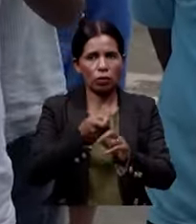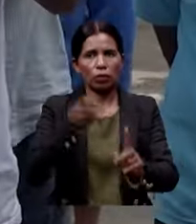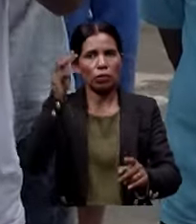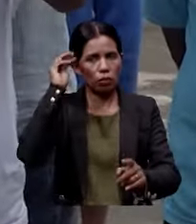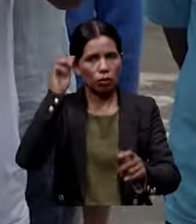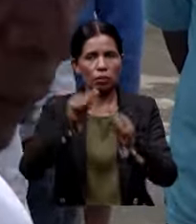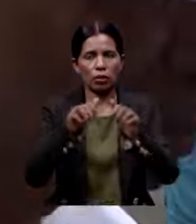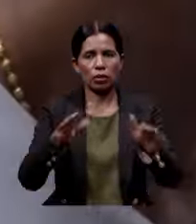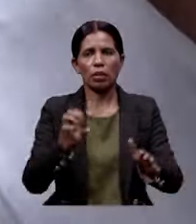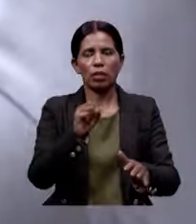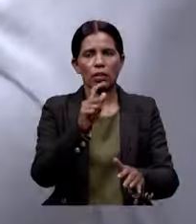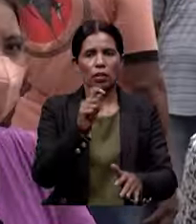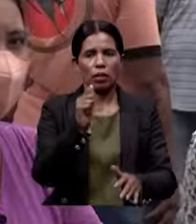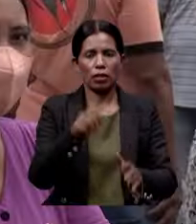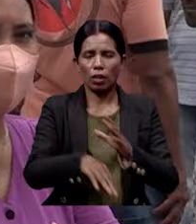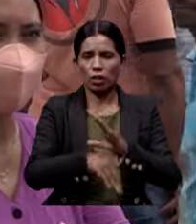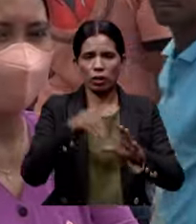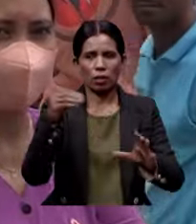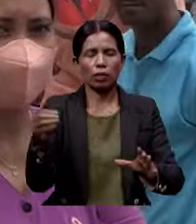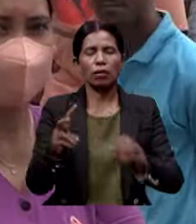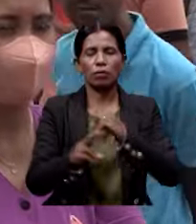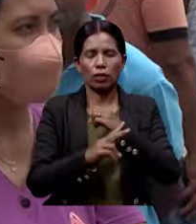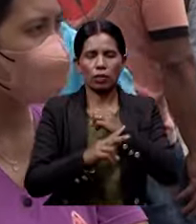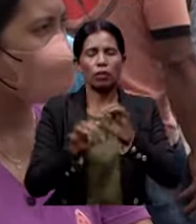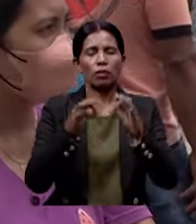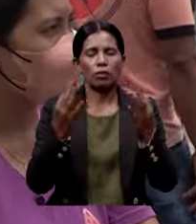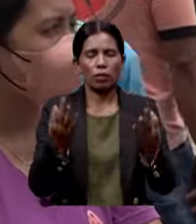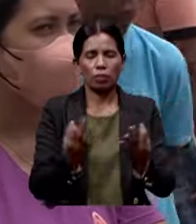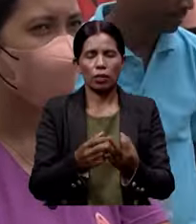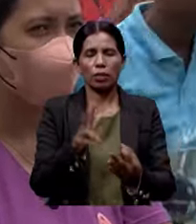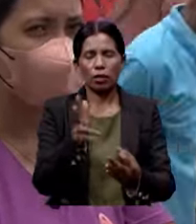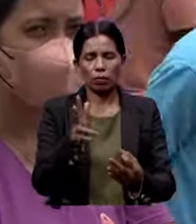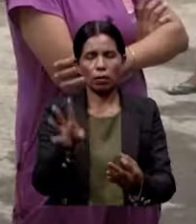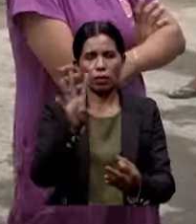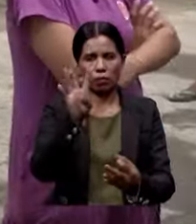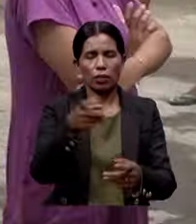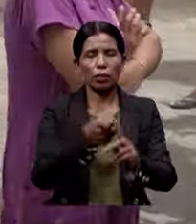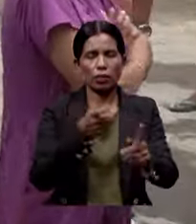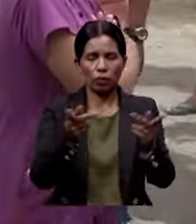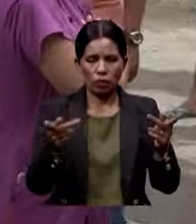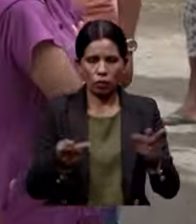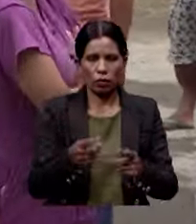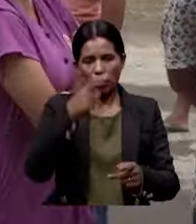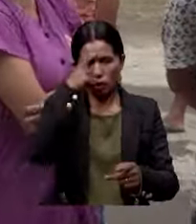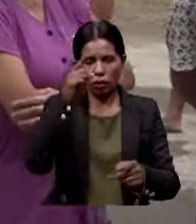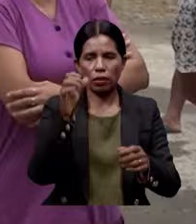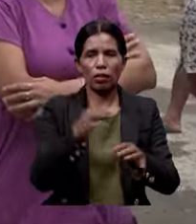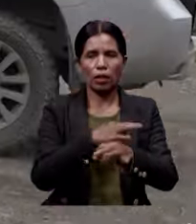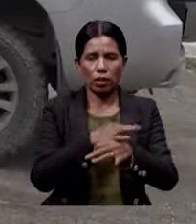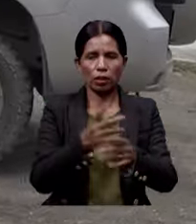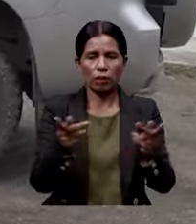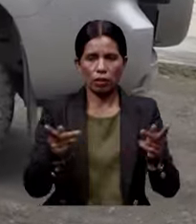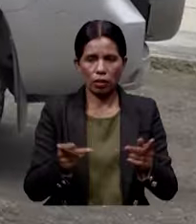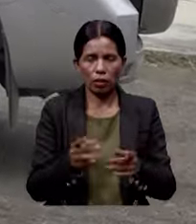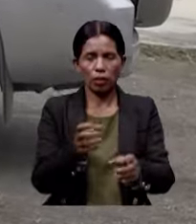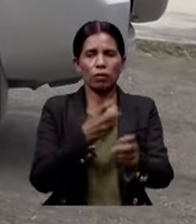da Administração Estatal Hasai Ona, vítima uma cai em Tornulo Recinhat, Rusi Fatin refere, o razão atuaria Fatin, né,